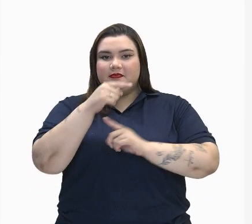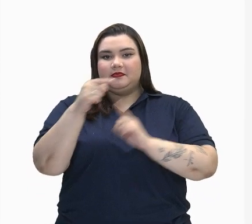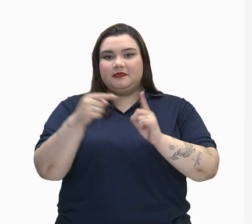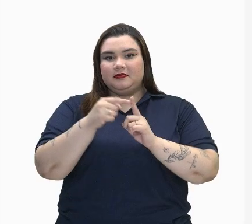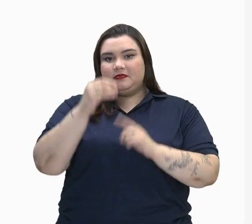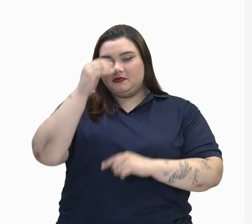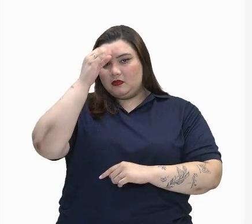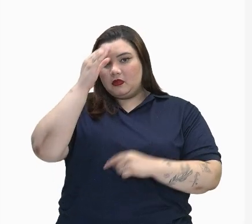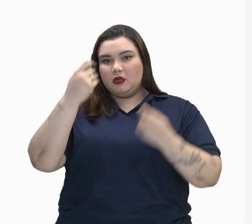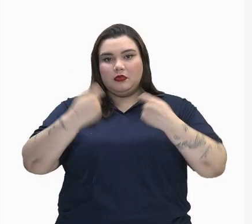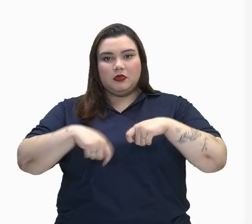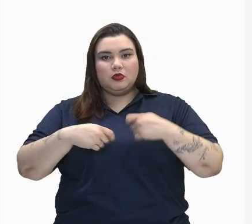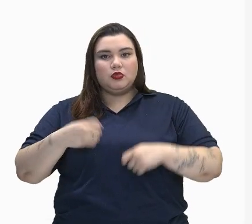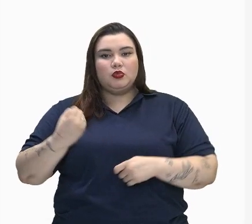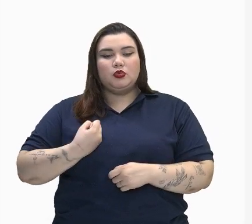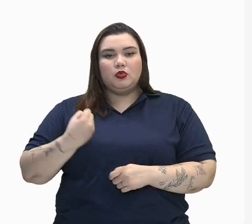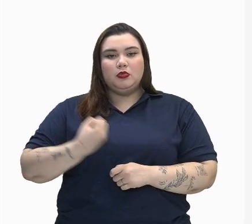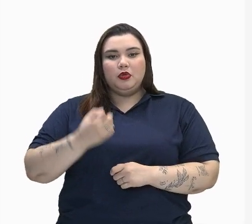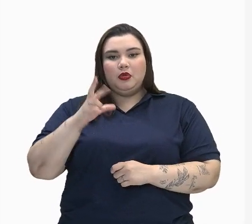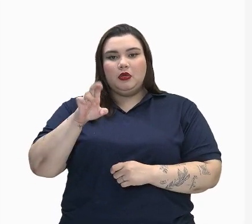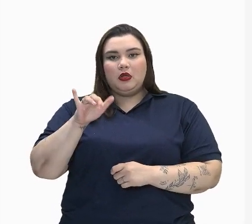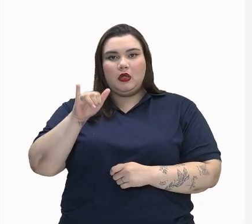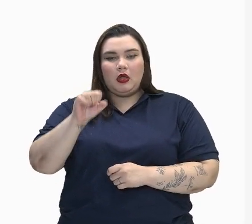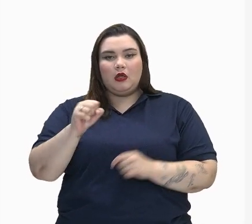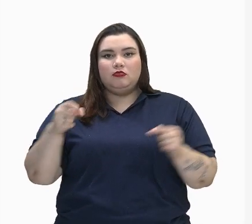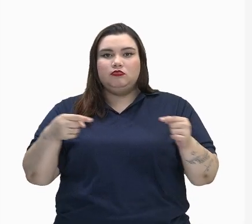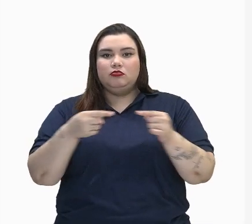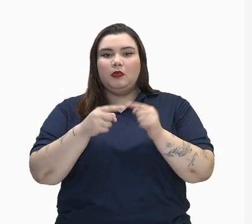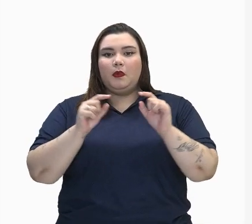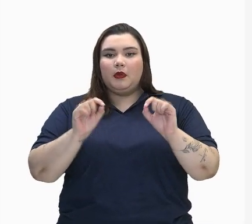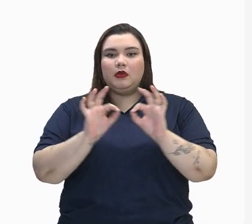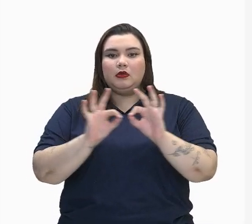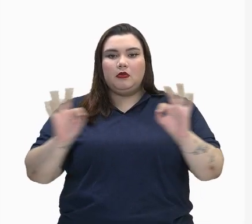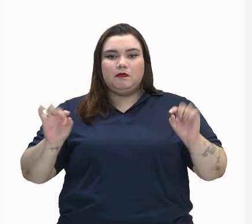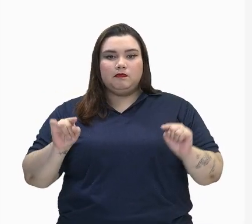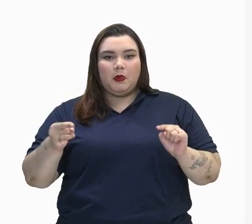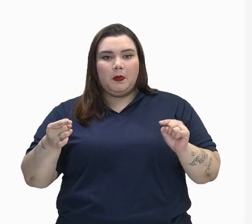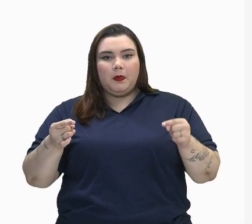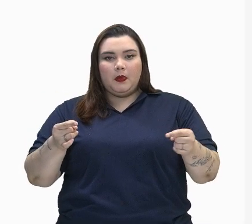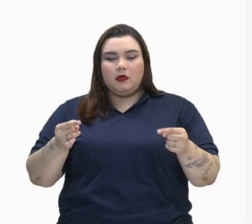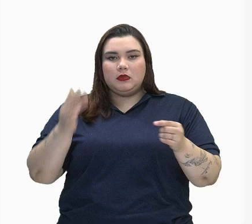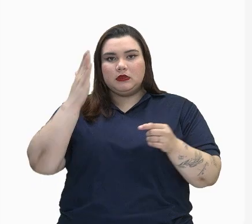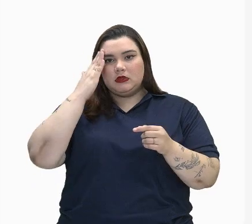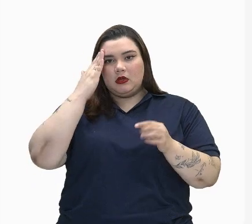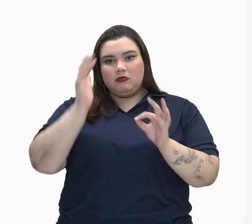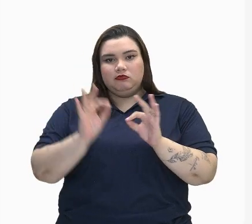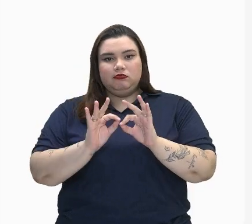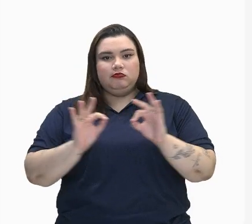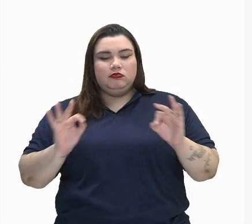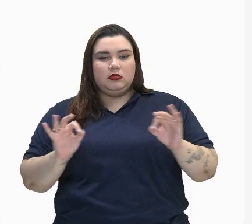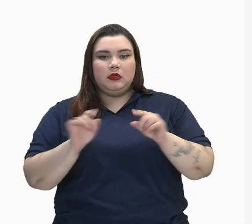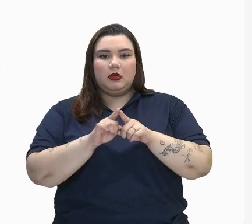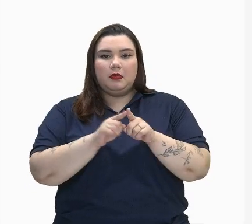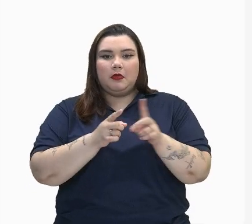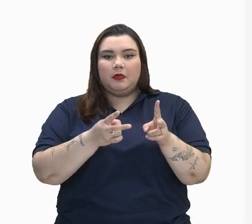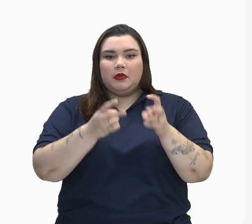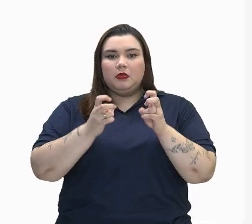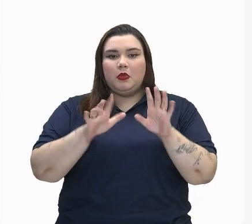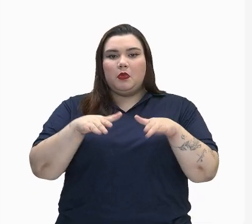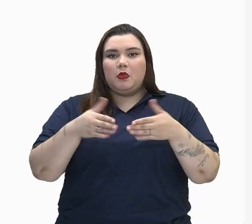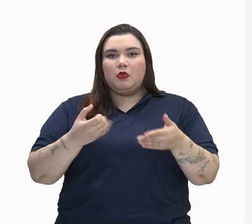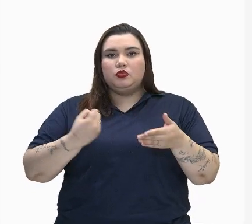é necessidade dos números reais para medir qualquer segmento de reta, números irracionais,